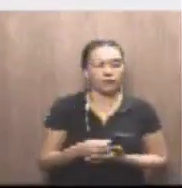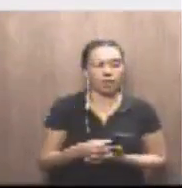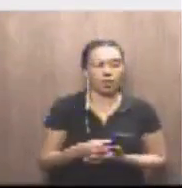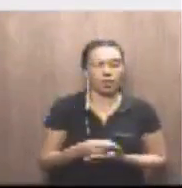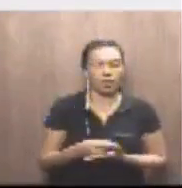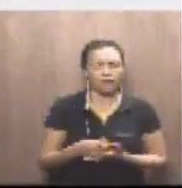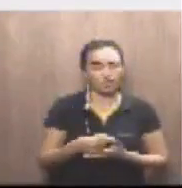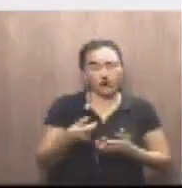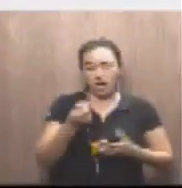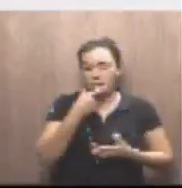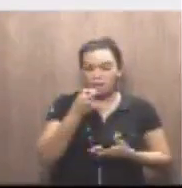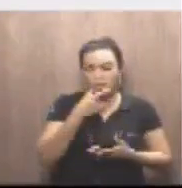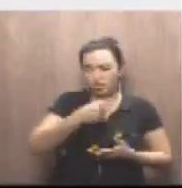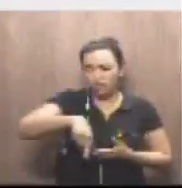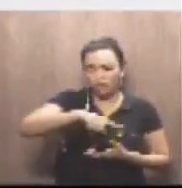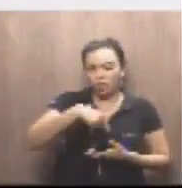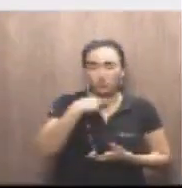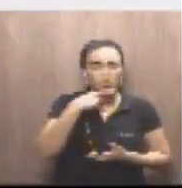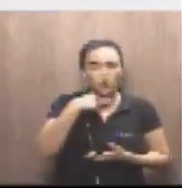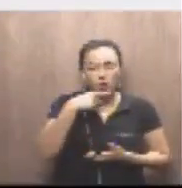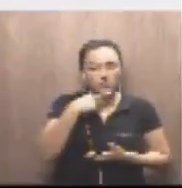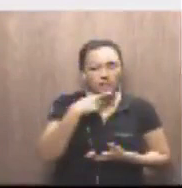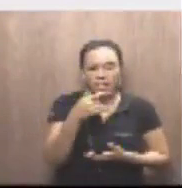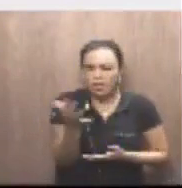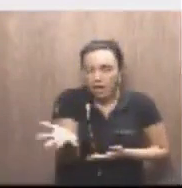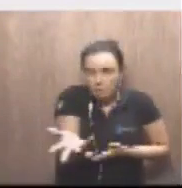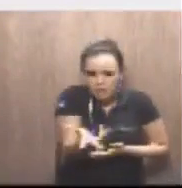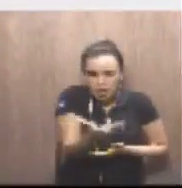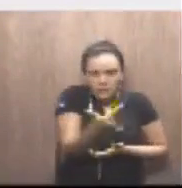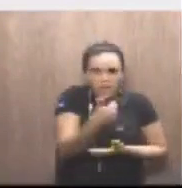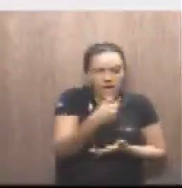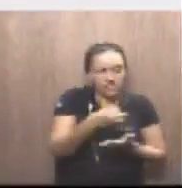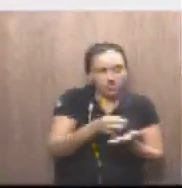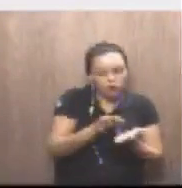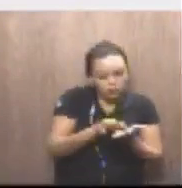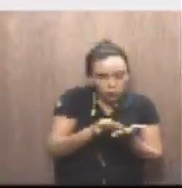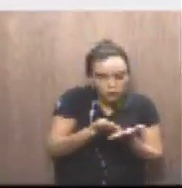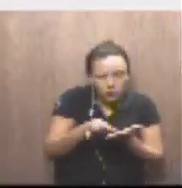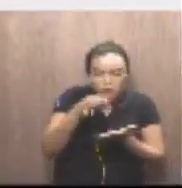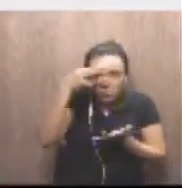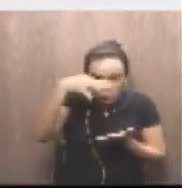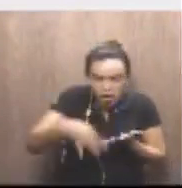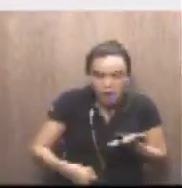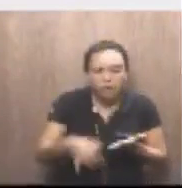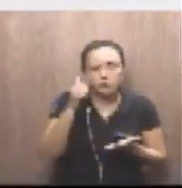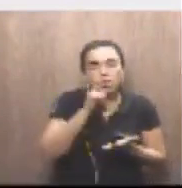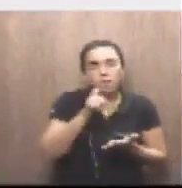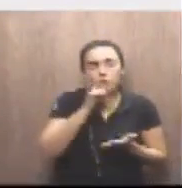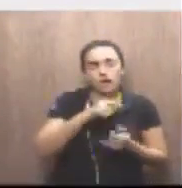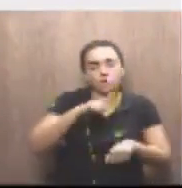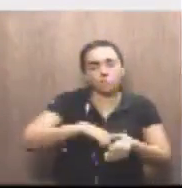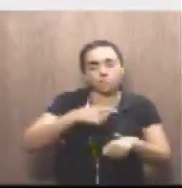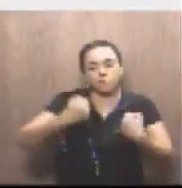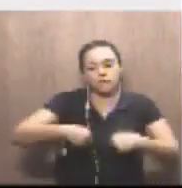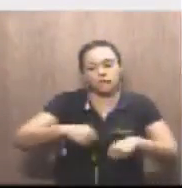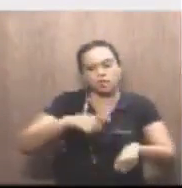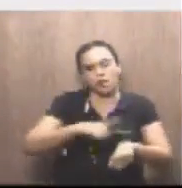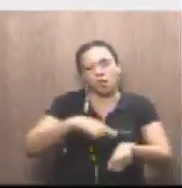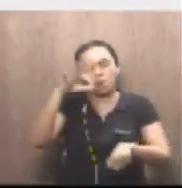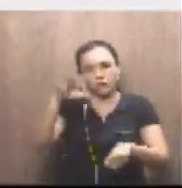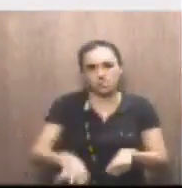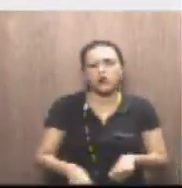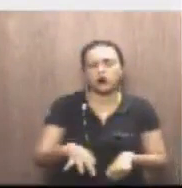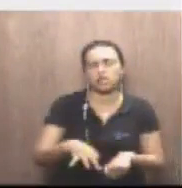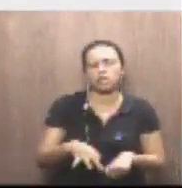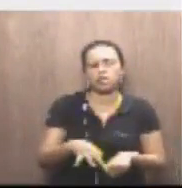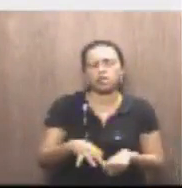quantidade elevada, porque nós não temos a destreza para mensurar a quantidade exata de ocitocina infundida